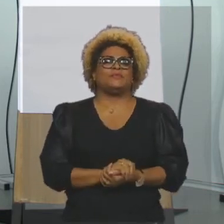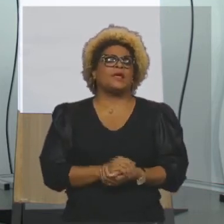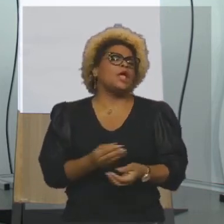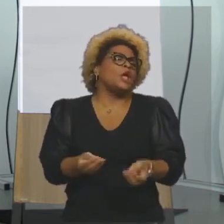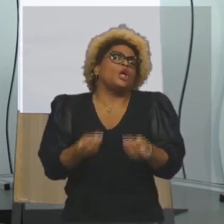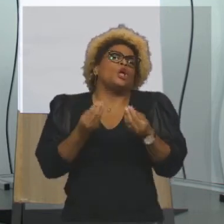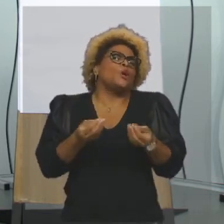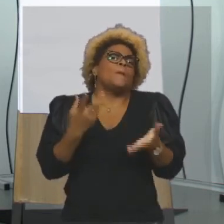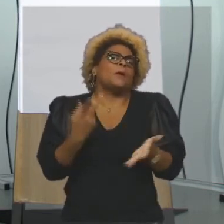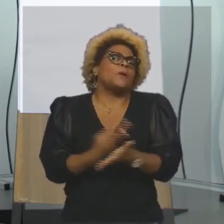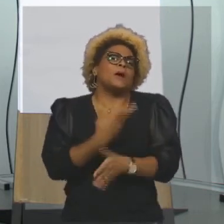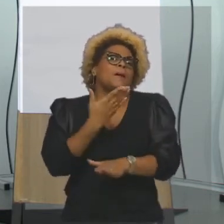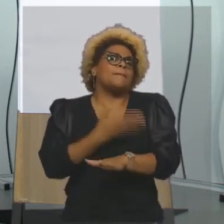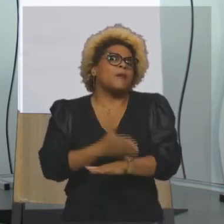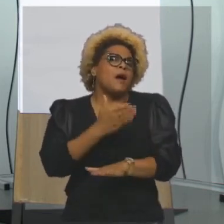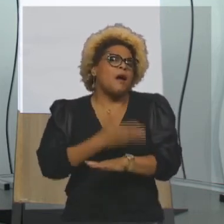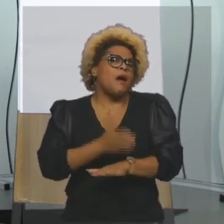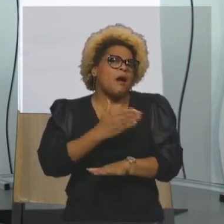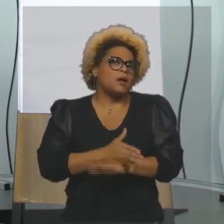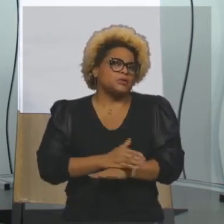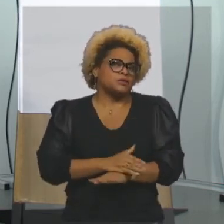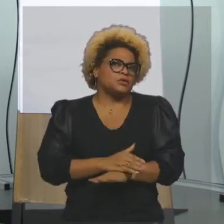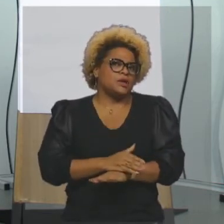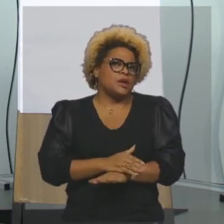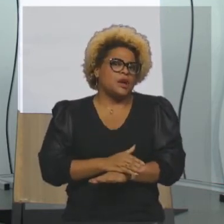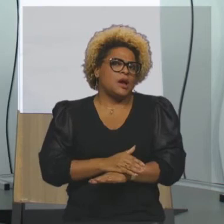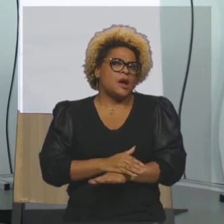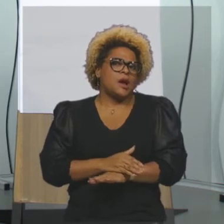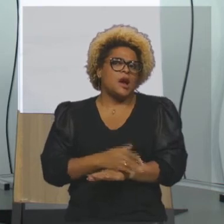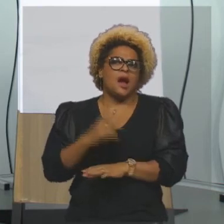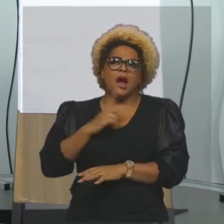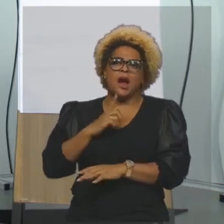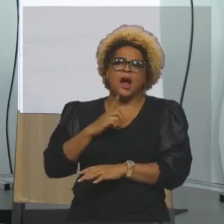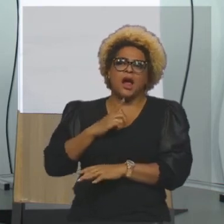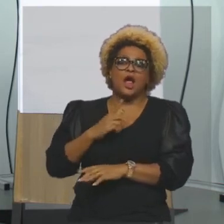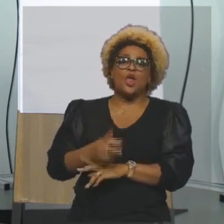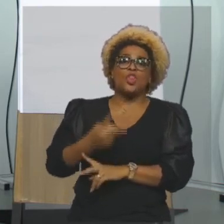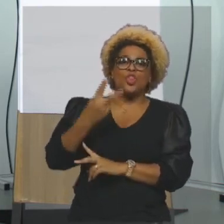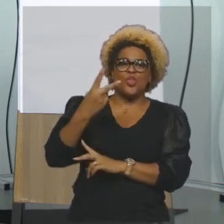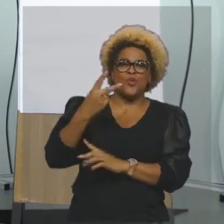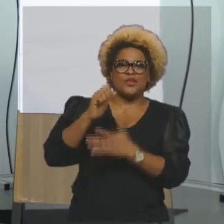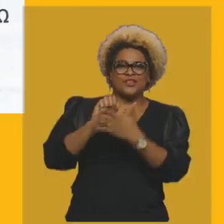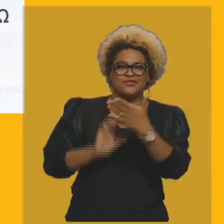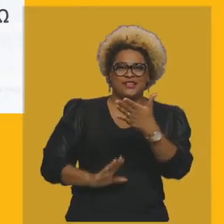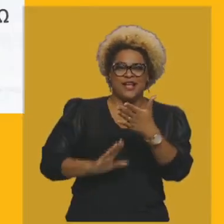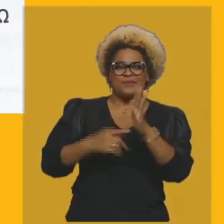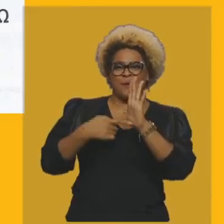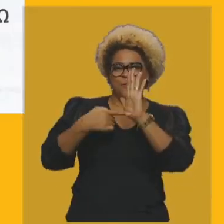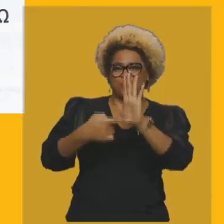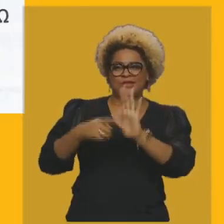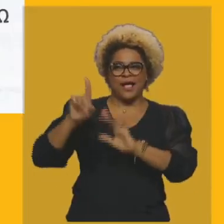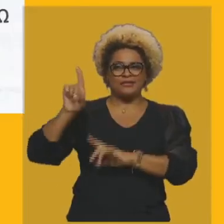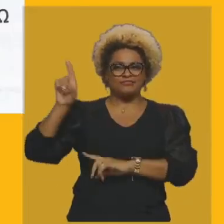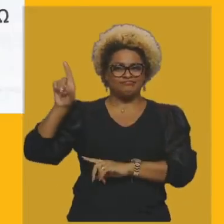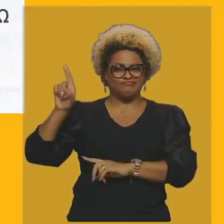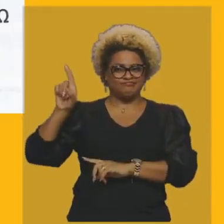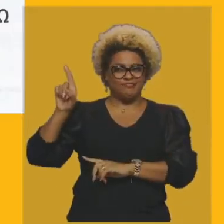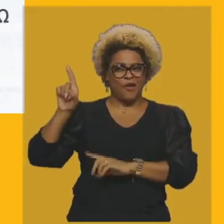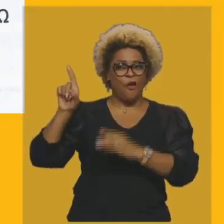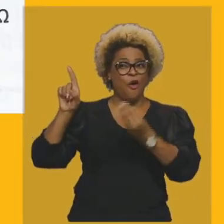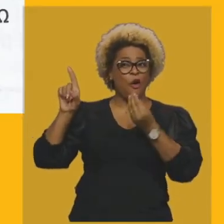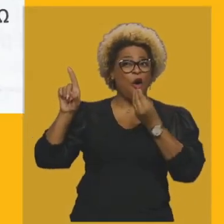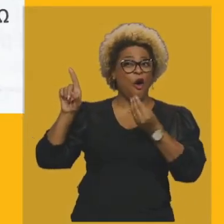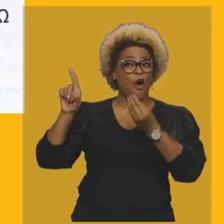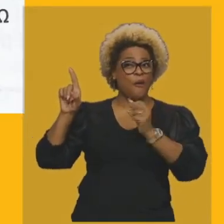nos exercícios? Eu coloquei 2 exercícios para mostrar para vocês como que a gente trabalha matematicamente com essa situação. O